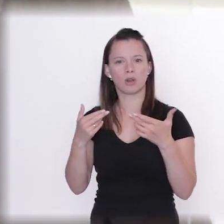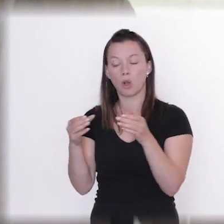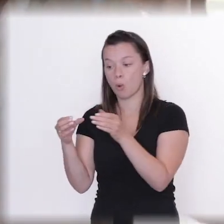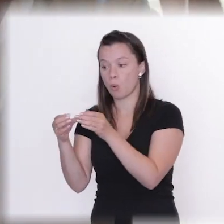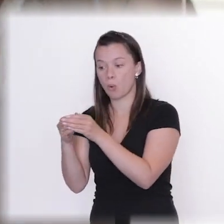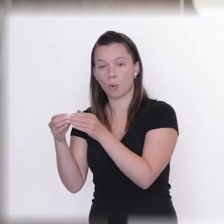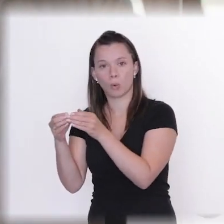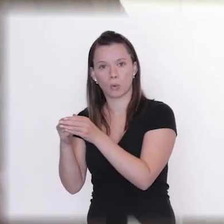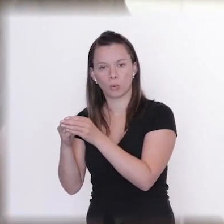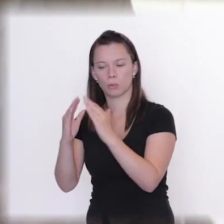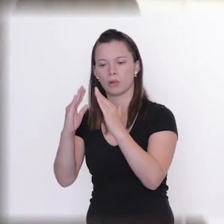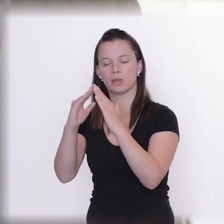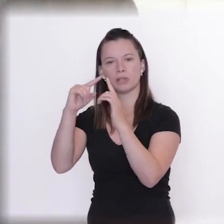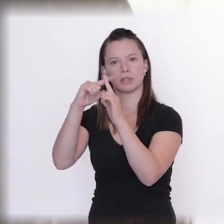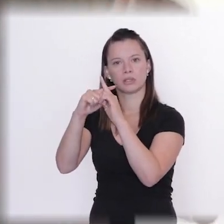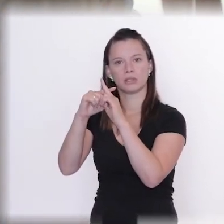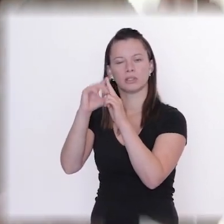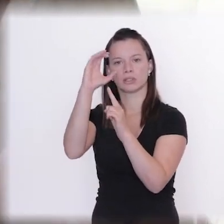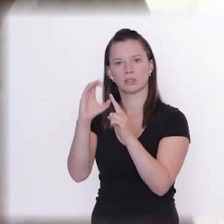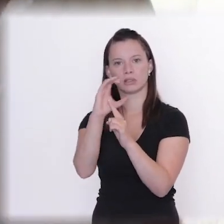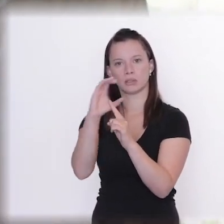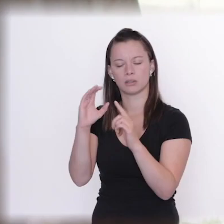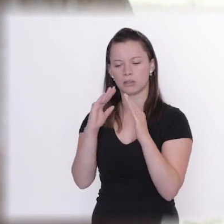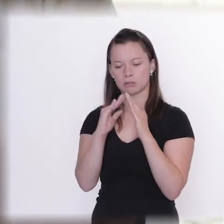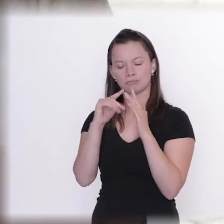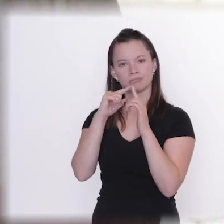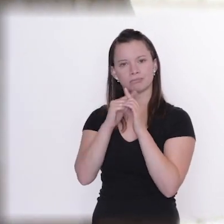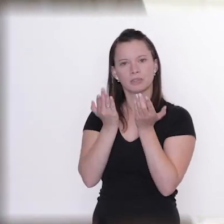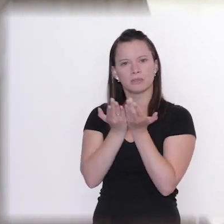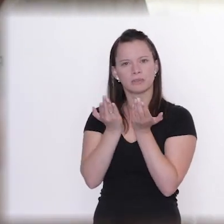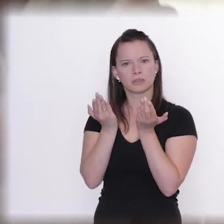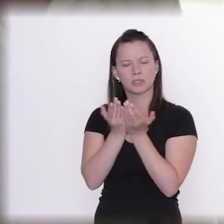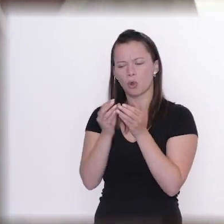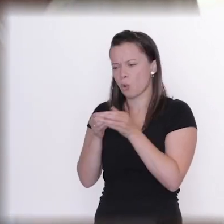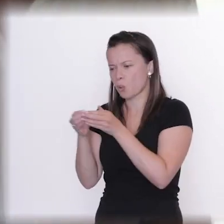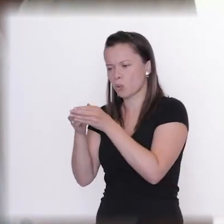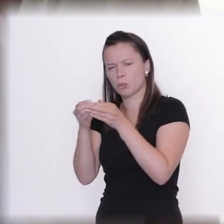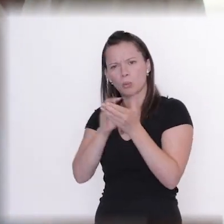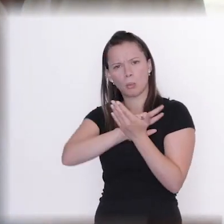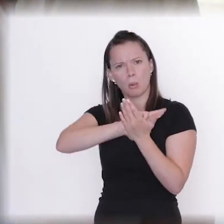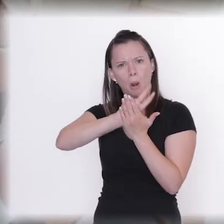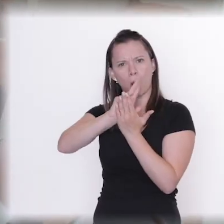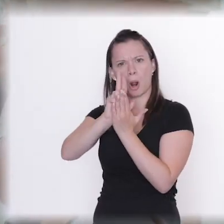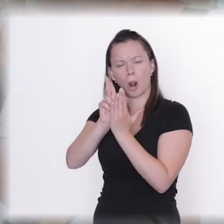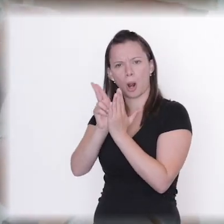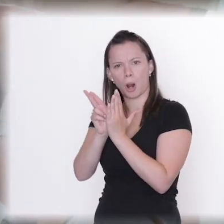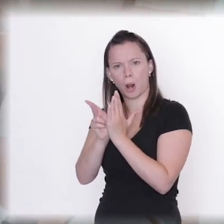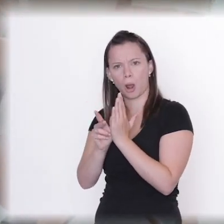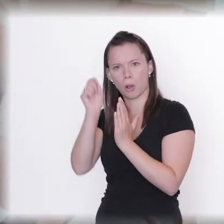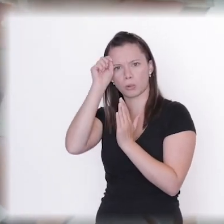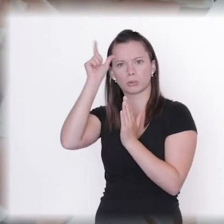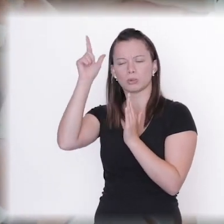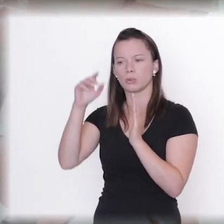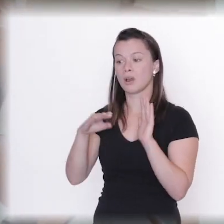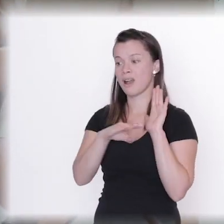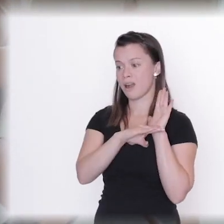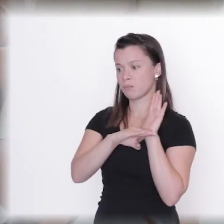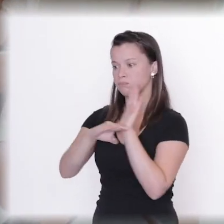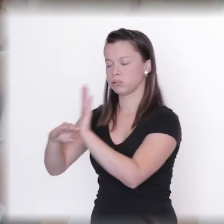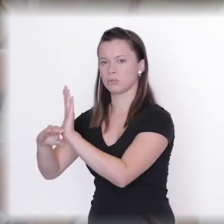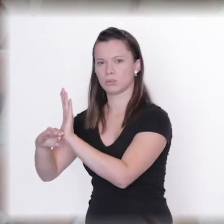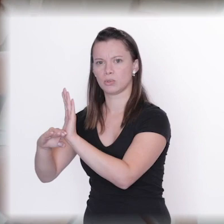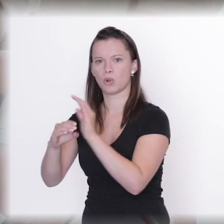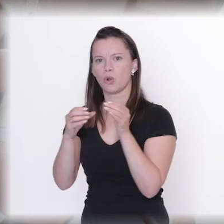Igreja Católica, Igreja Evangélica, Movimento Sem Teto, Movimento Sem Terra, Coletivo Cultural, Grupo de Samba, time de futebol